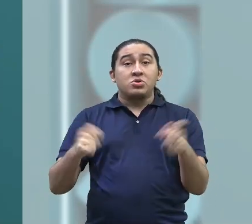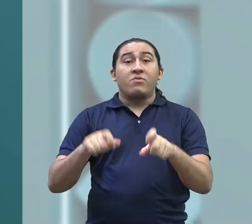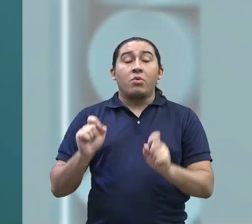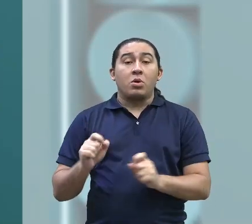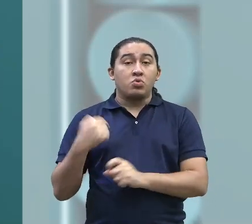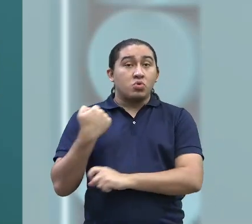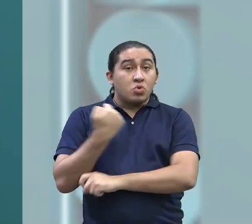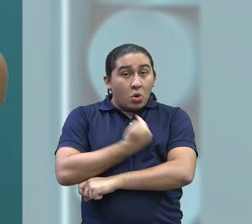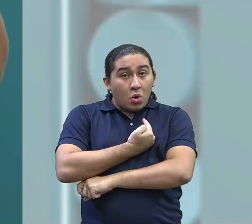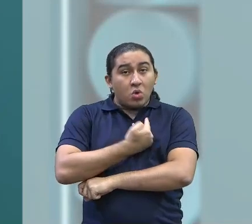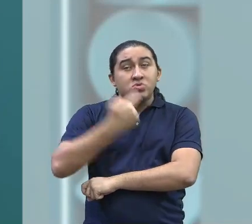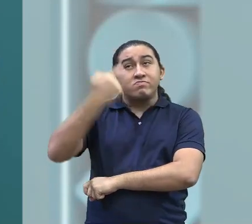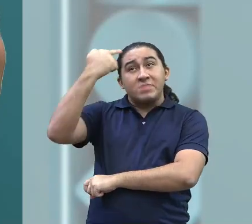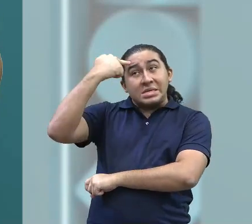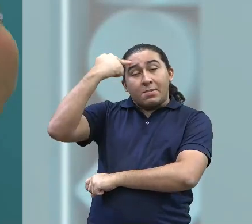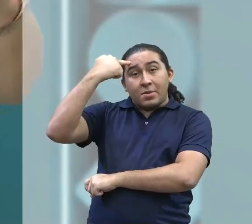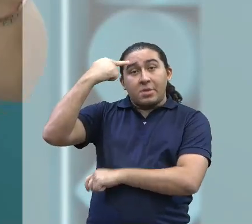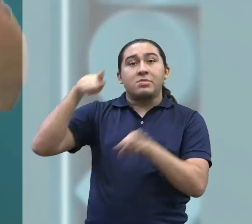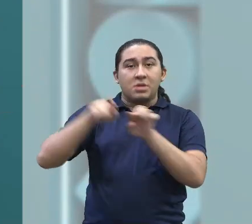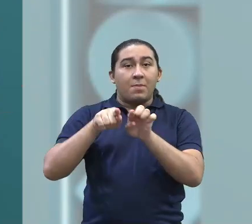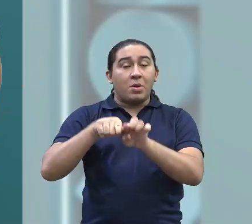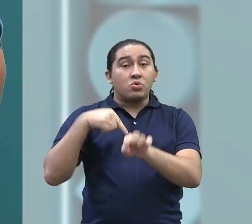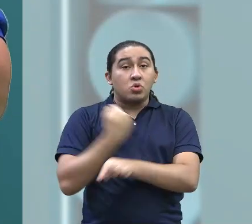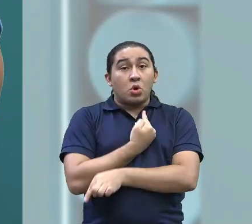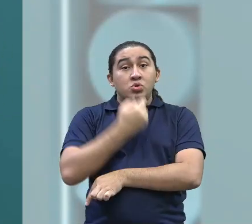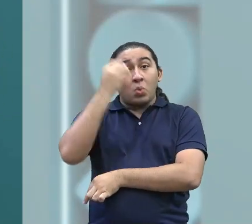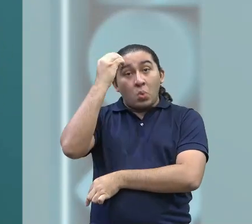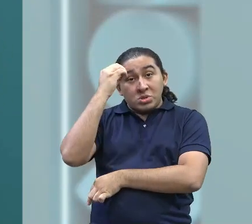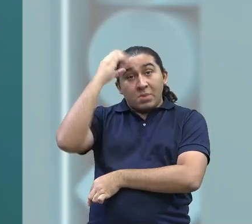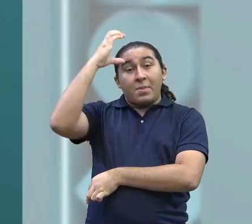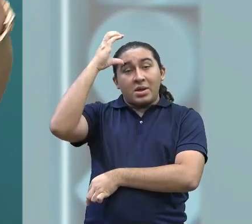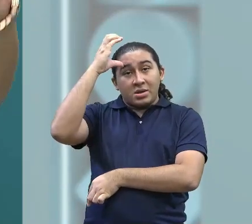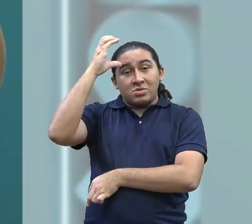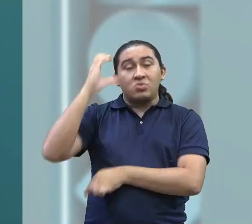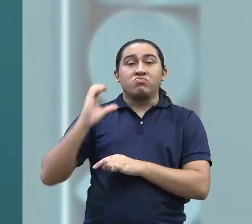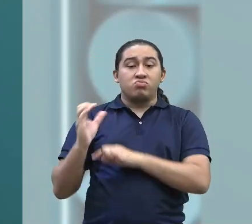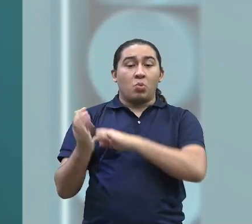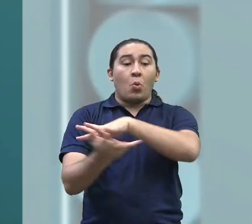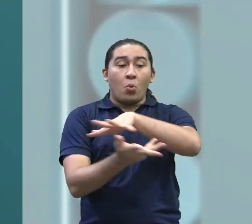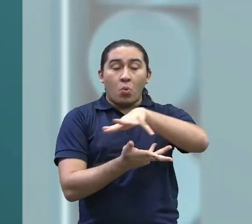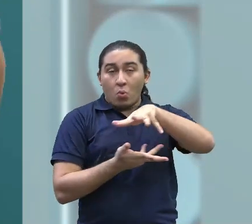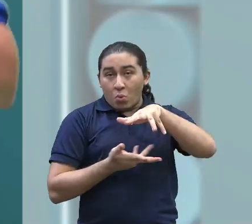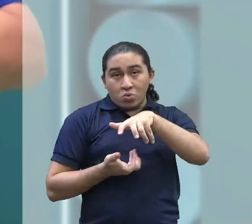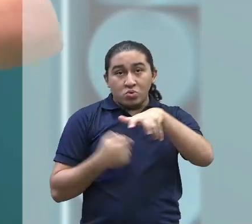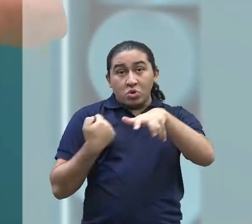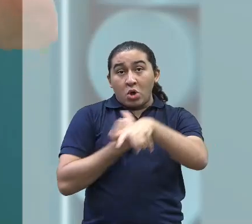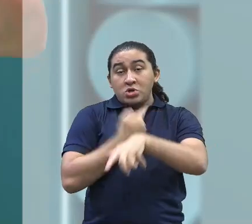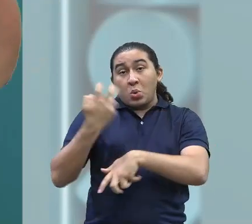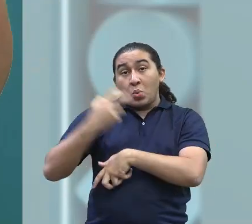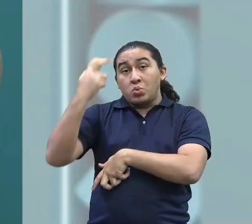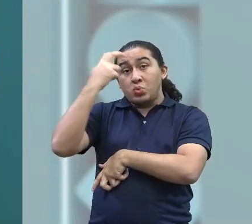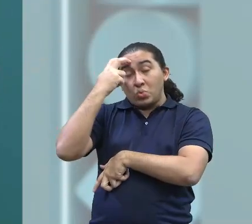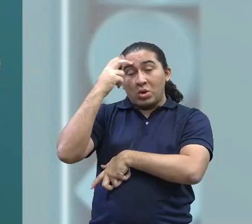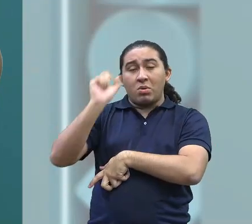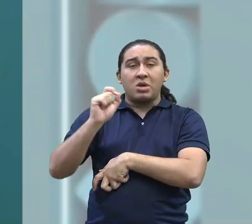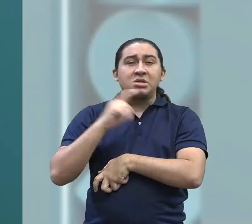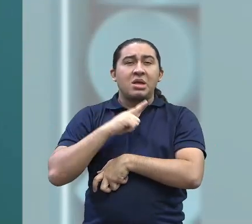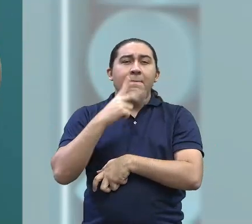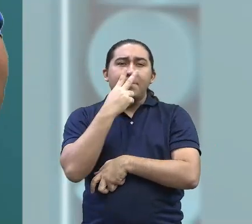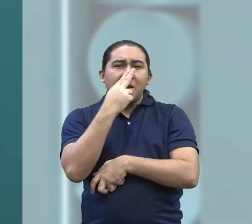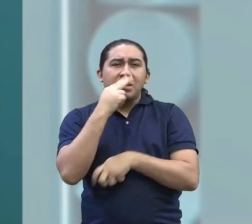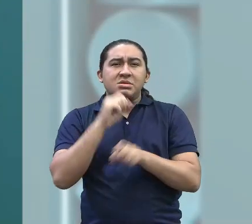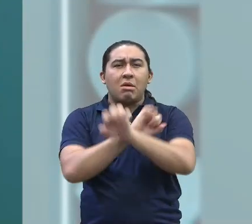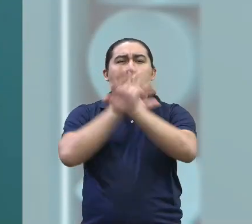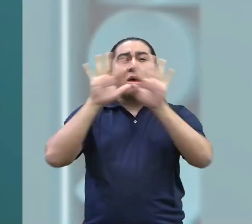nosso imaginário e o nosso conhecimento de mundo, nosso conhecimento cultural, ele se amplie,